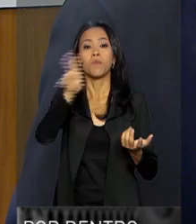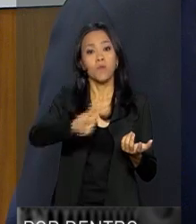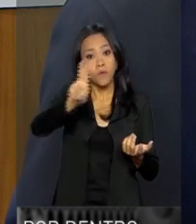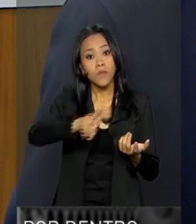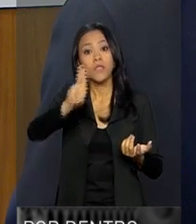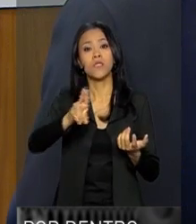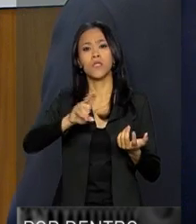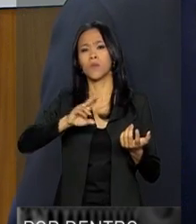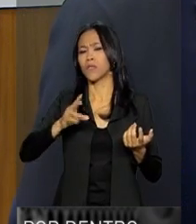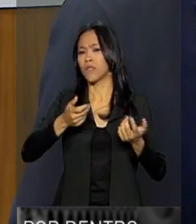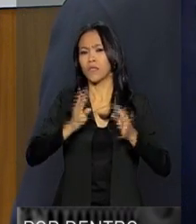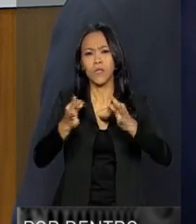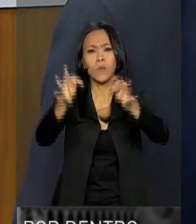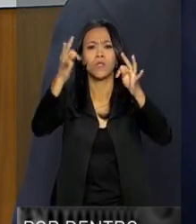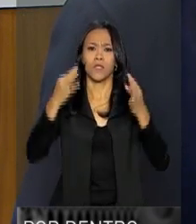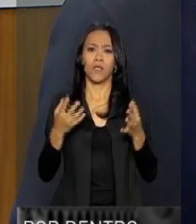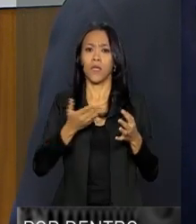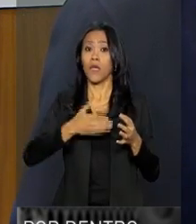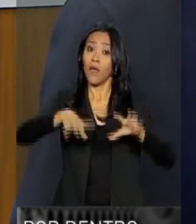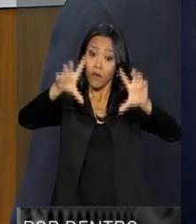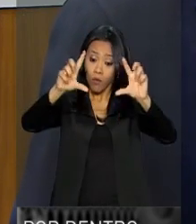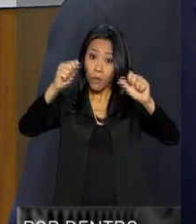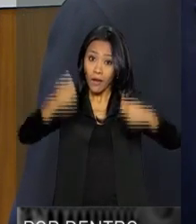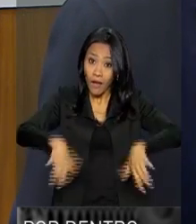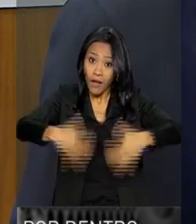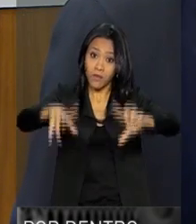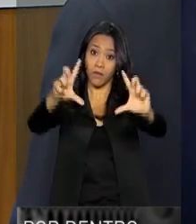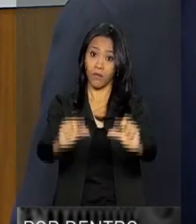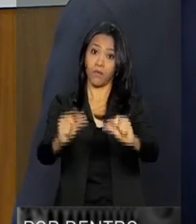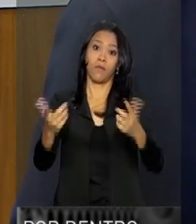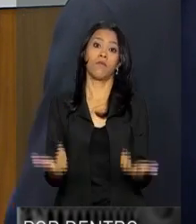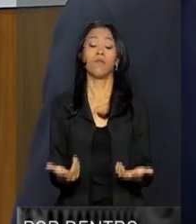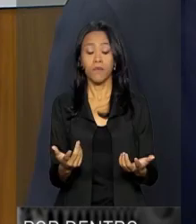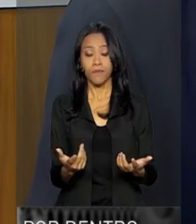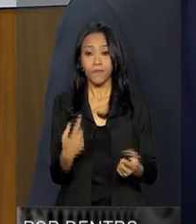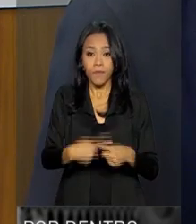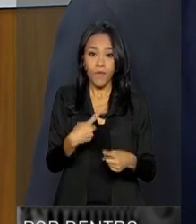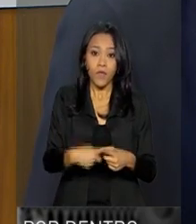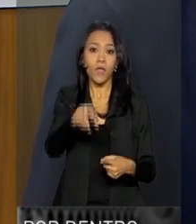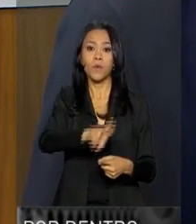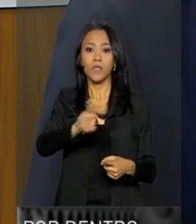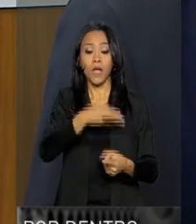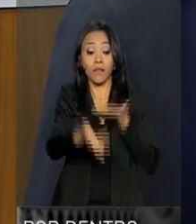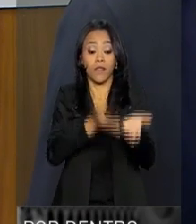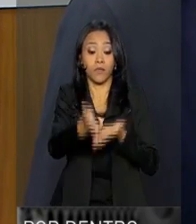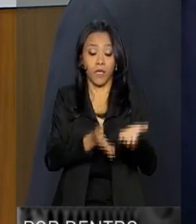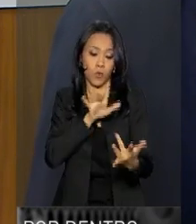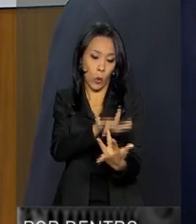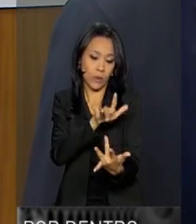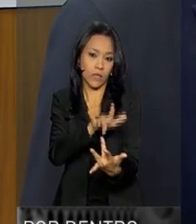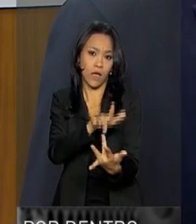pra ter serviços que custam muito menos porque o atendimento pelo meio digital é um